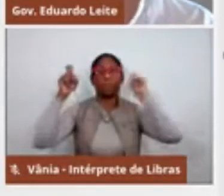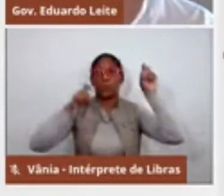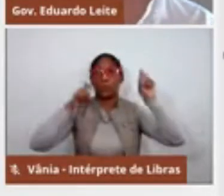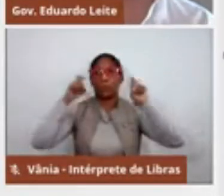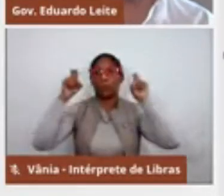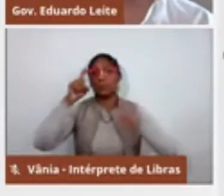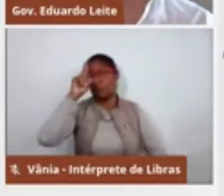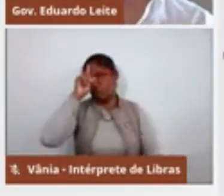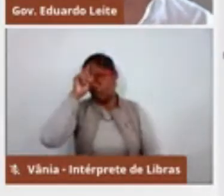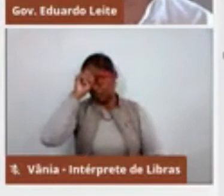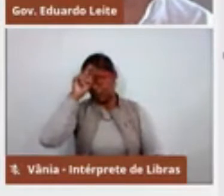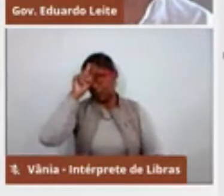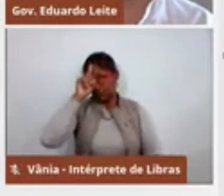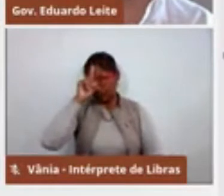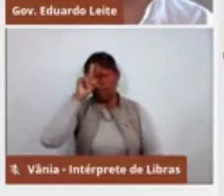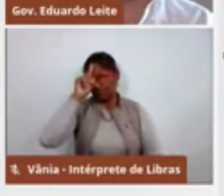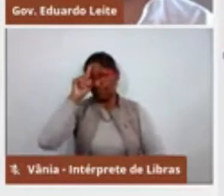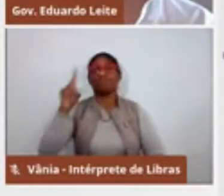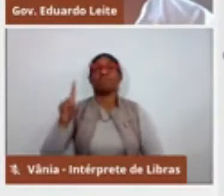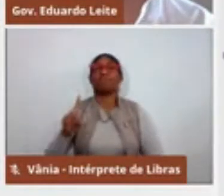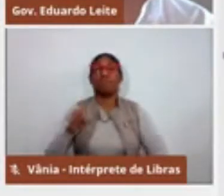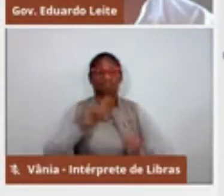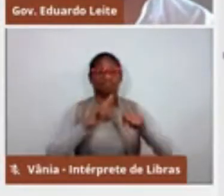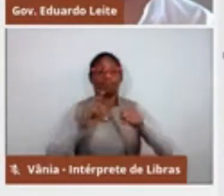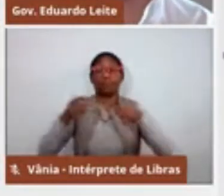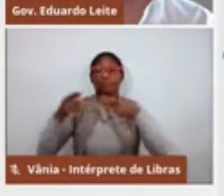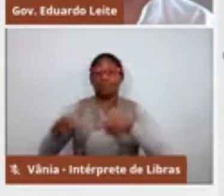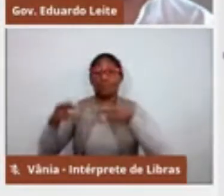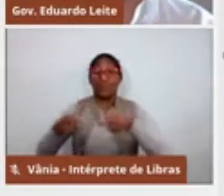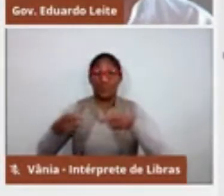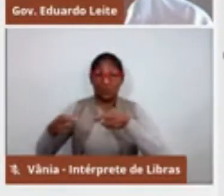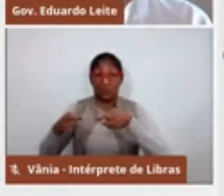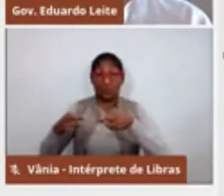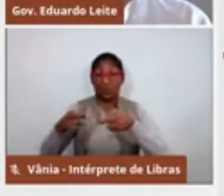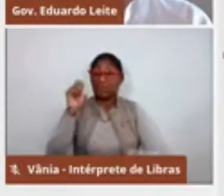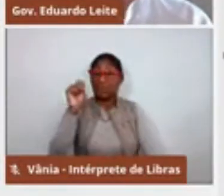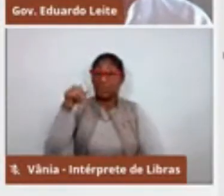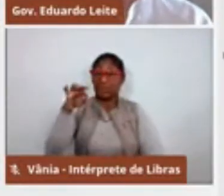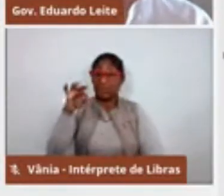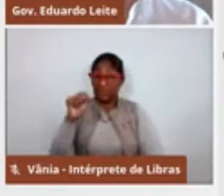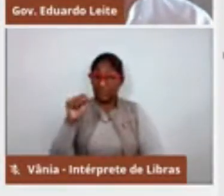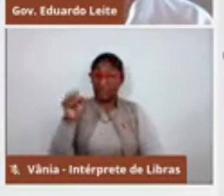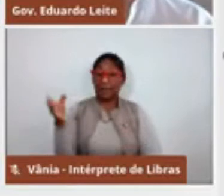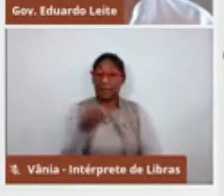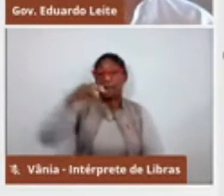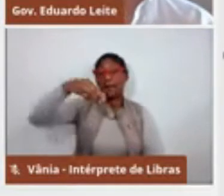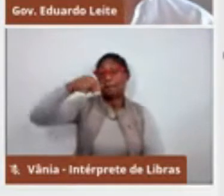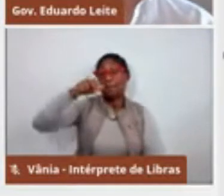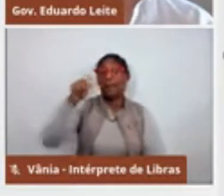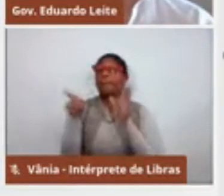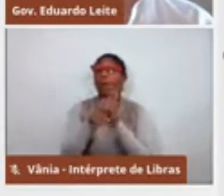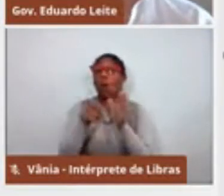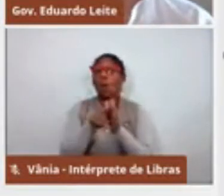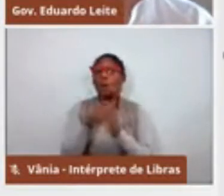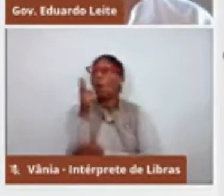hospitalizações relacionadas a pacientes da região de Santa Maria. Não são pacientes de outras regiões, é importante ser dito aqui. Isso é